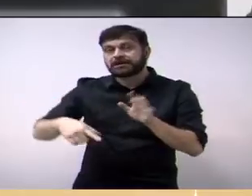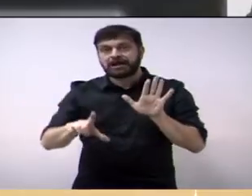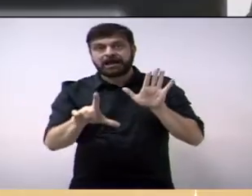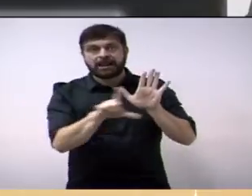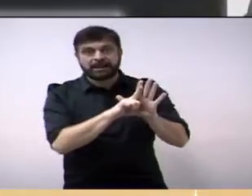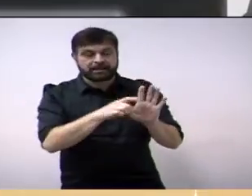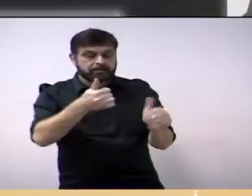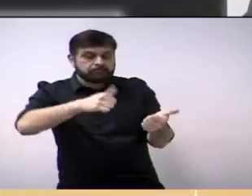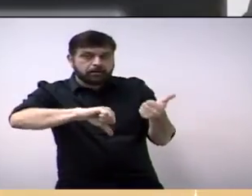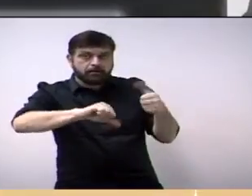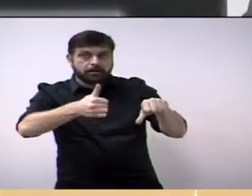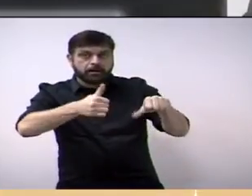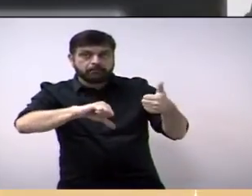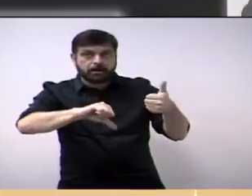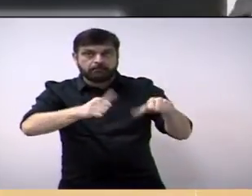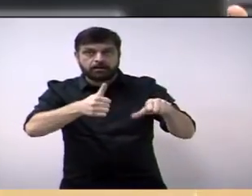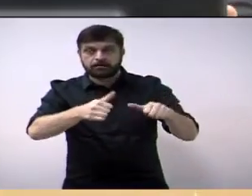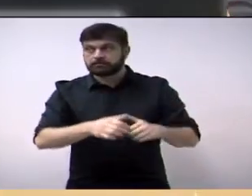legalidade.